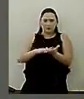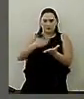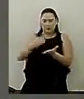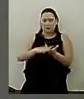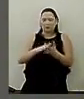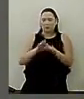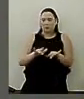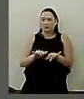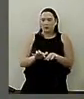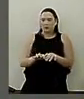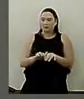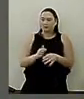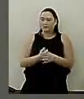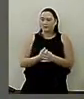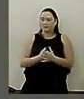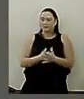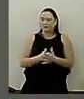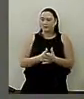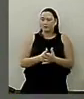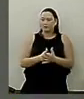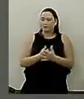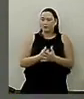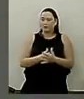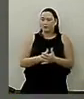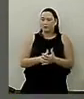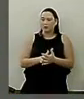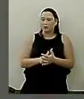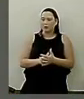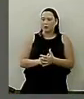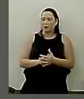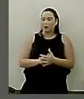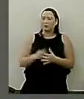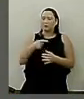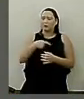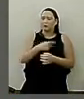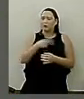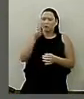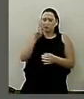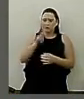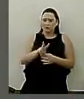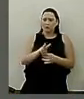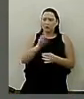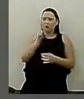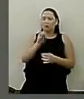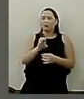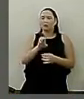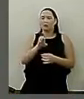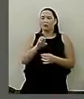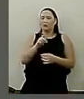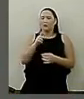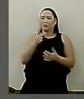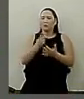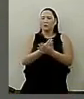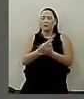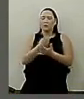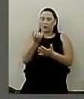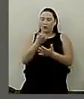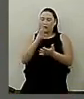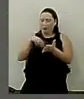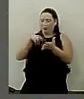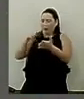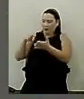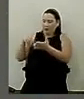não acho nada na minha biblioteca digital, e eu não consigo fazer as coisas sem, por curiosidade, começar a ler